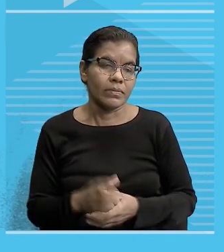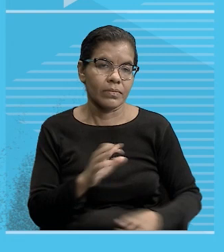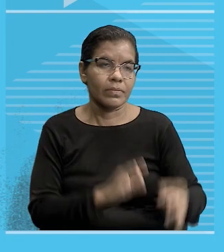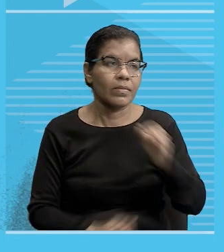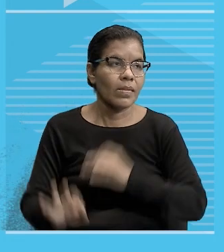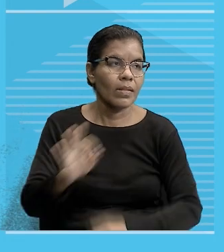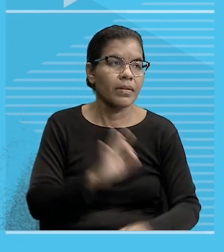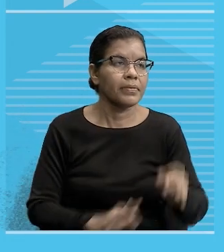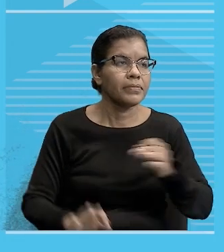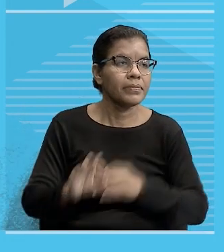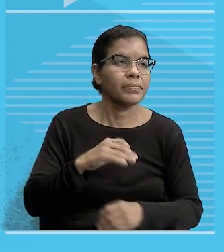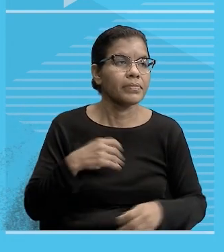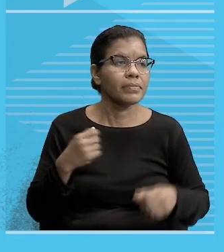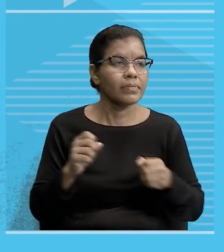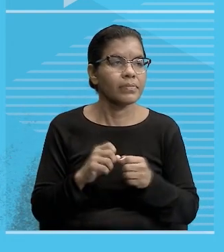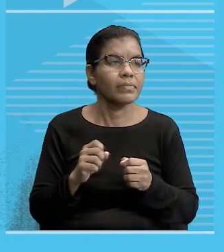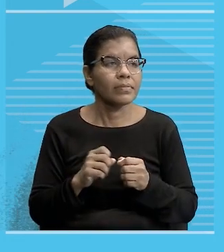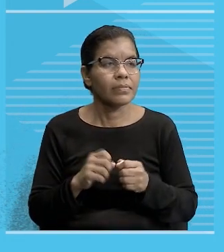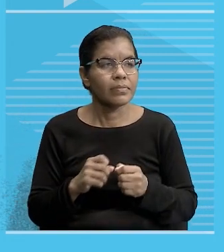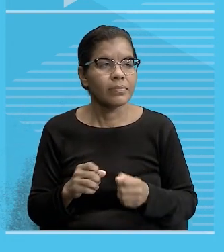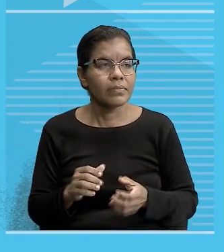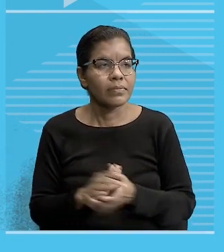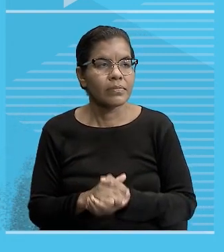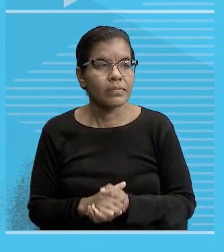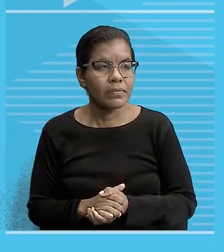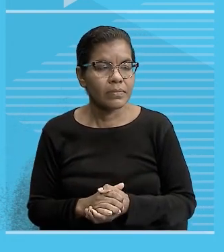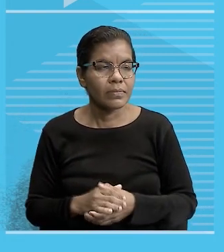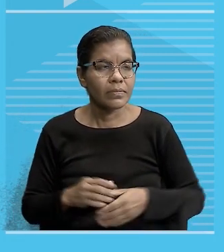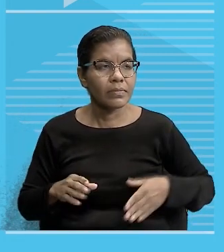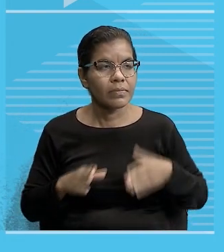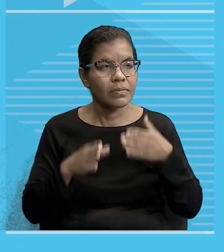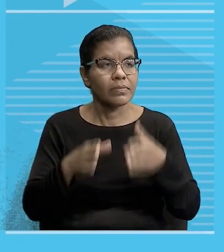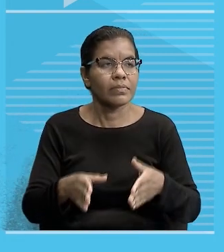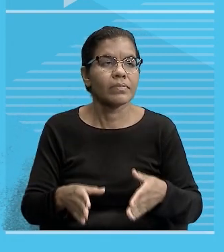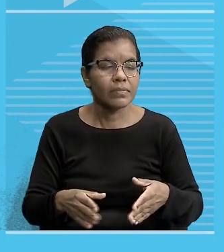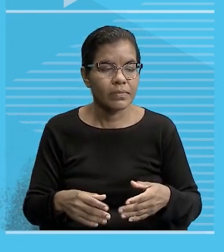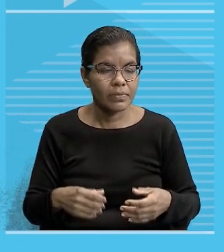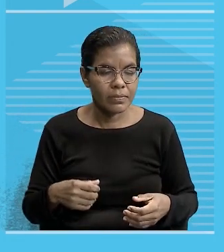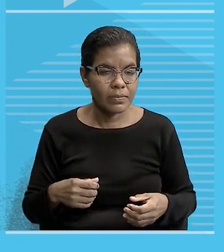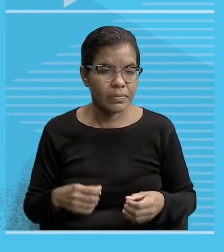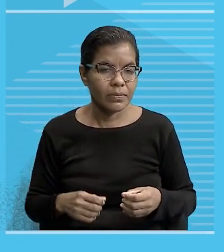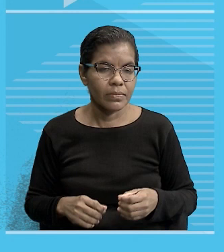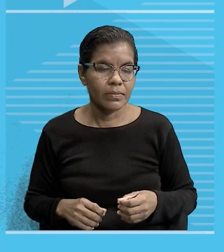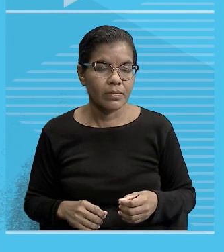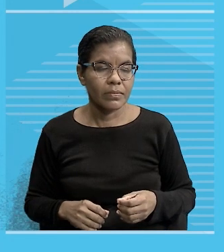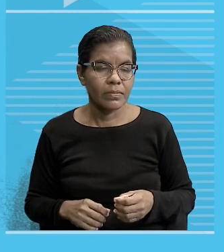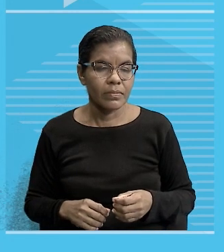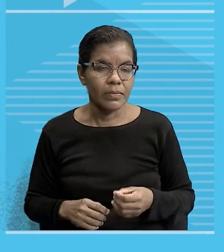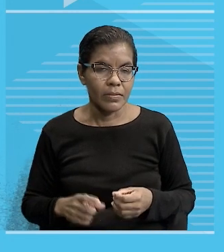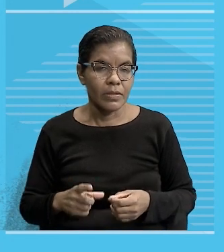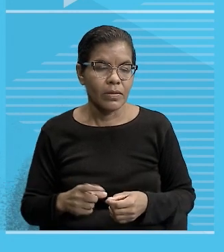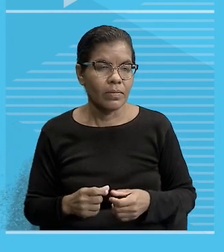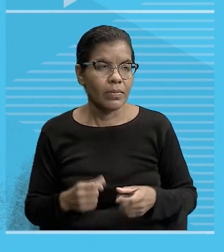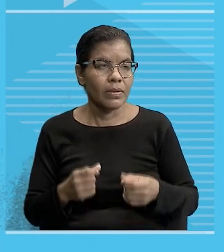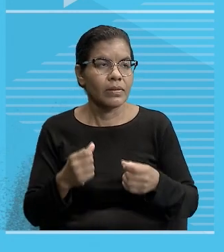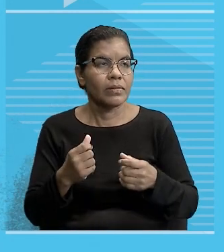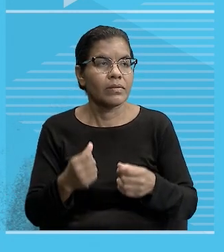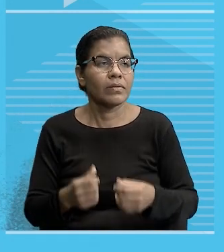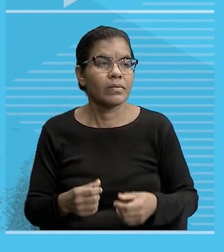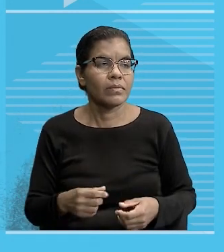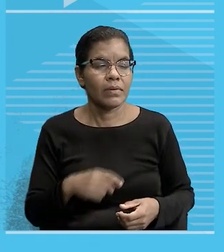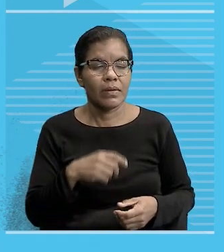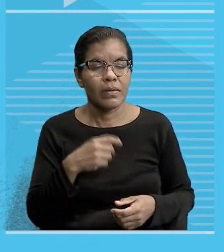planejar Executar a concepção determinação do preço Olha só opa pera aí professor tá falando aqui ó